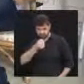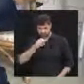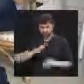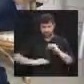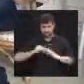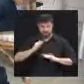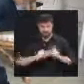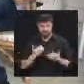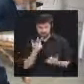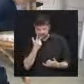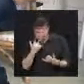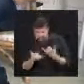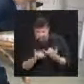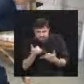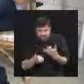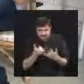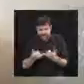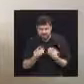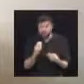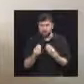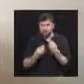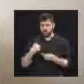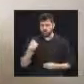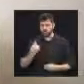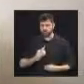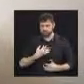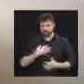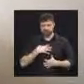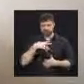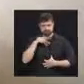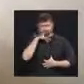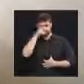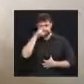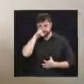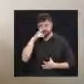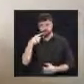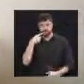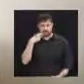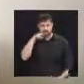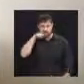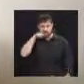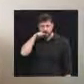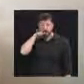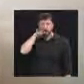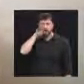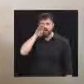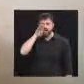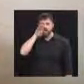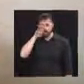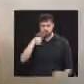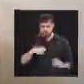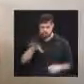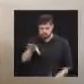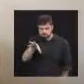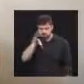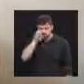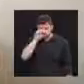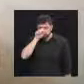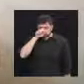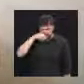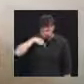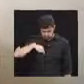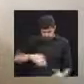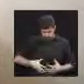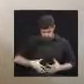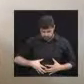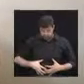essa simples brincadeira para nos mostrar como é que a gente pode nos fortalecer. Então a língua fica no céu da boca. A respiração é abdominal, porque você estimula